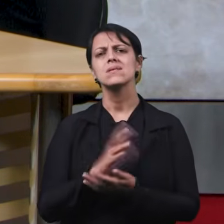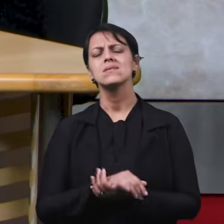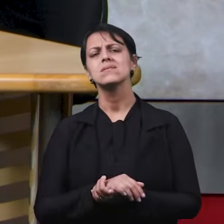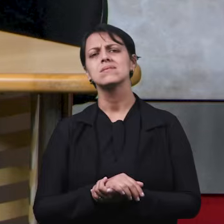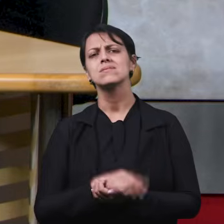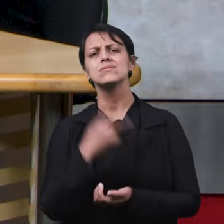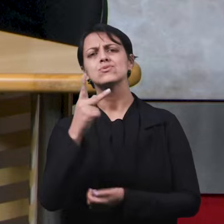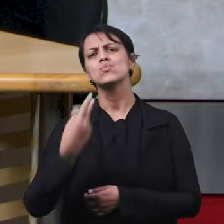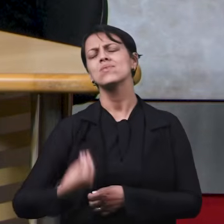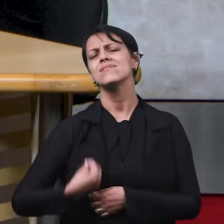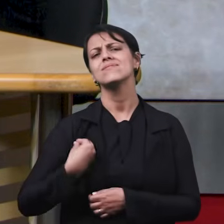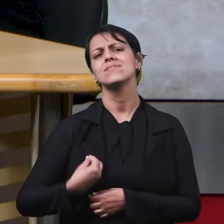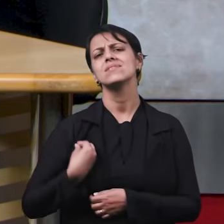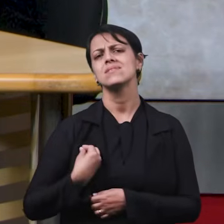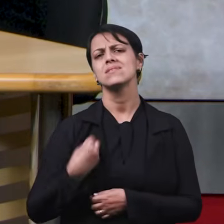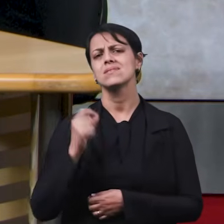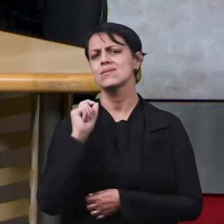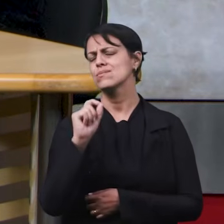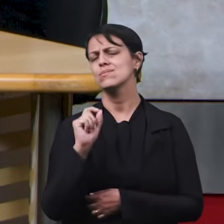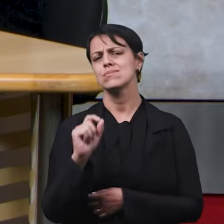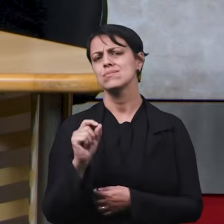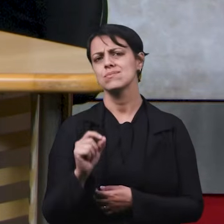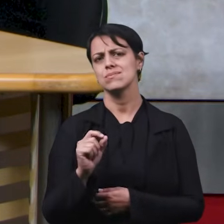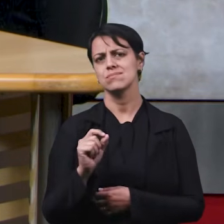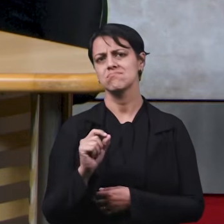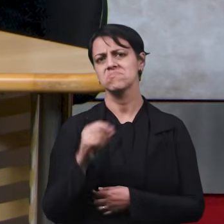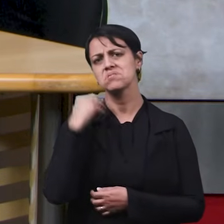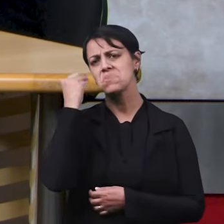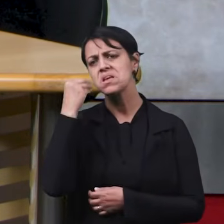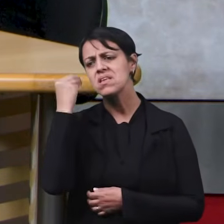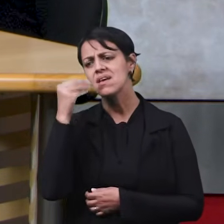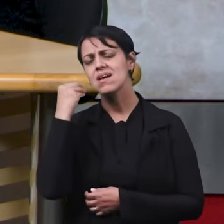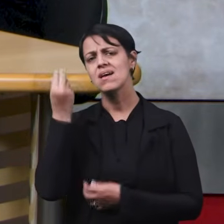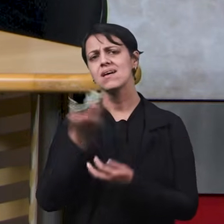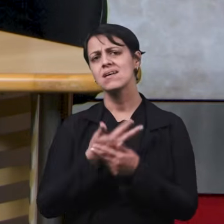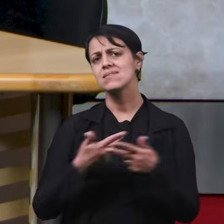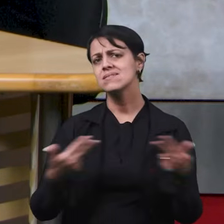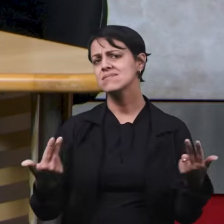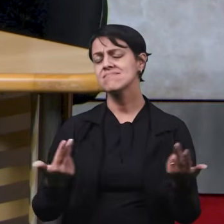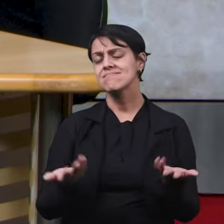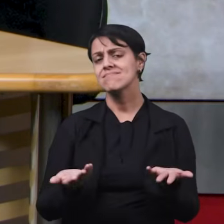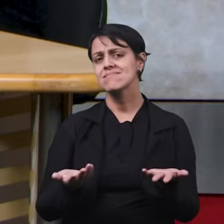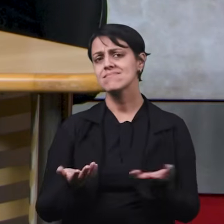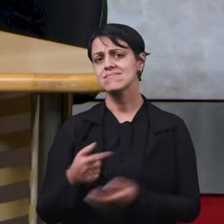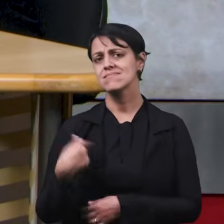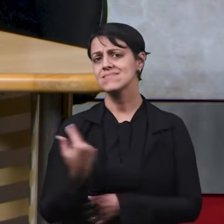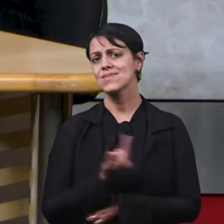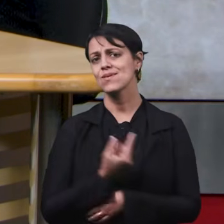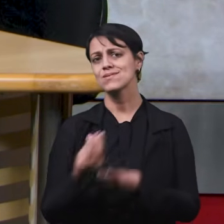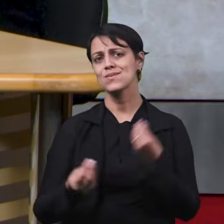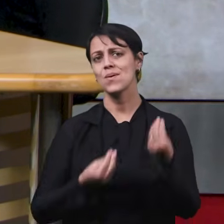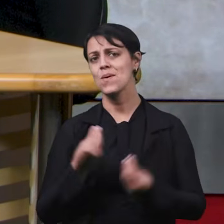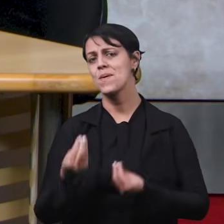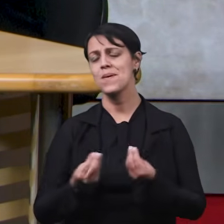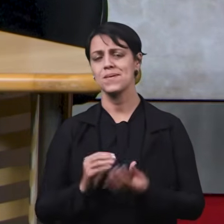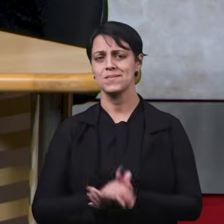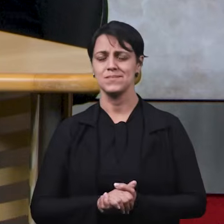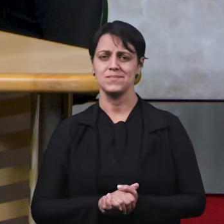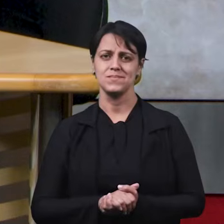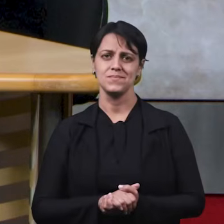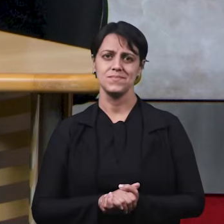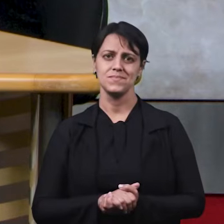na sua vida, experiências, o que nós podemos trazer para quem nos ouve na aplicação prática da vida sobre esse